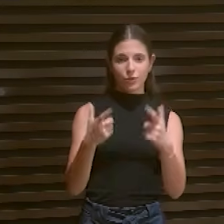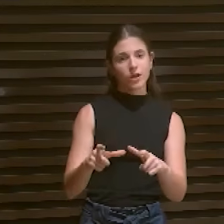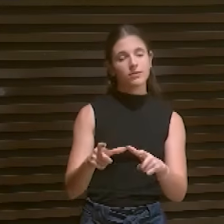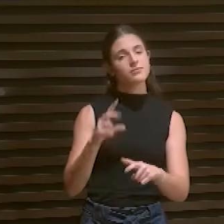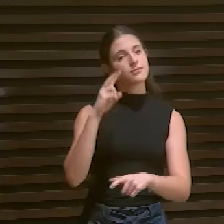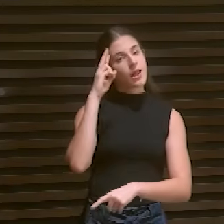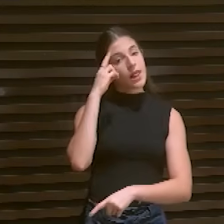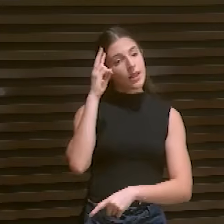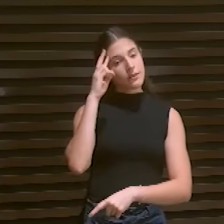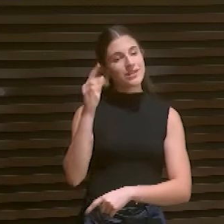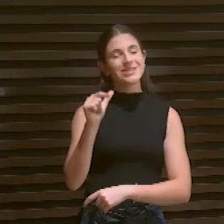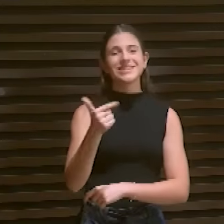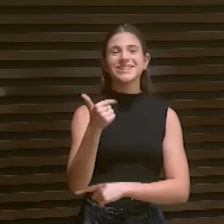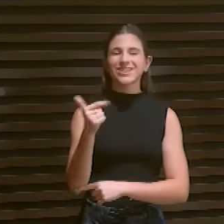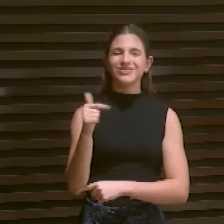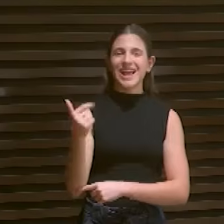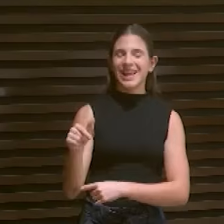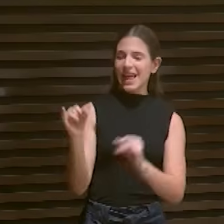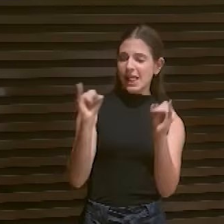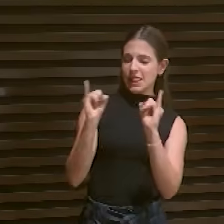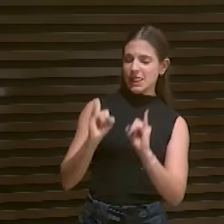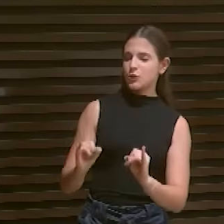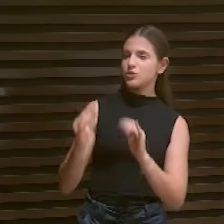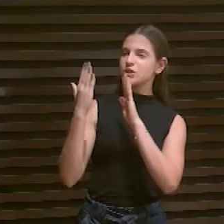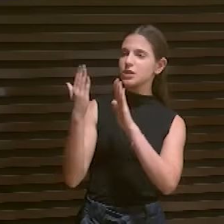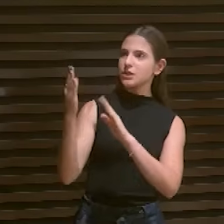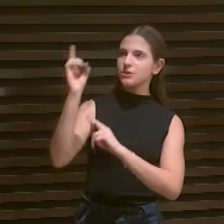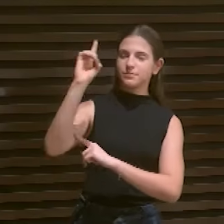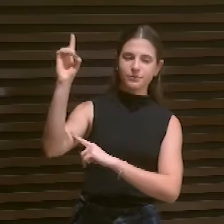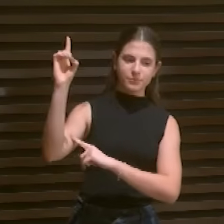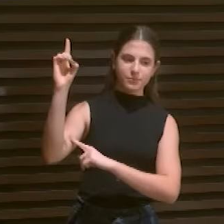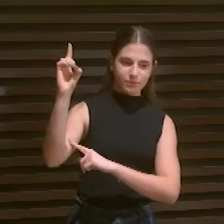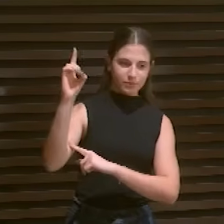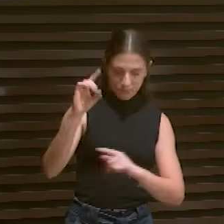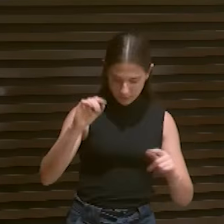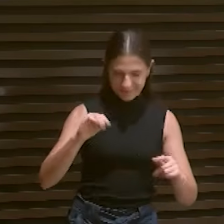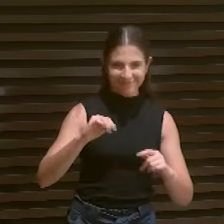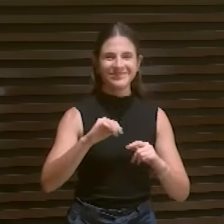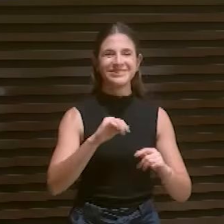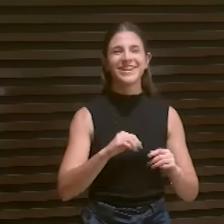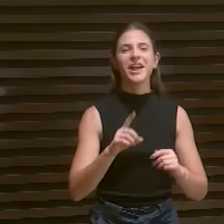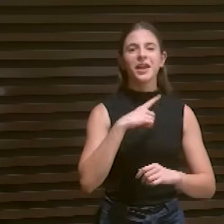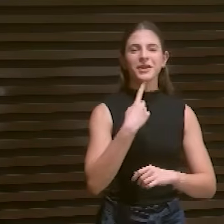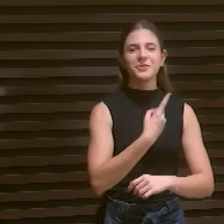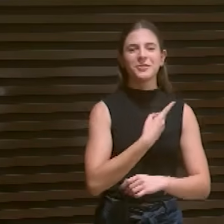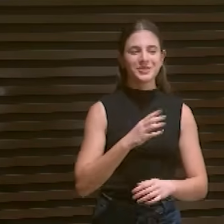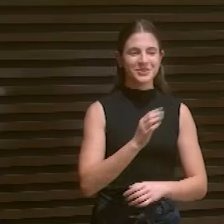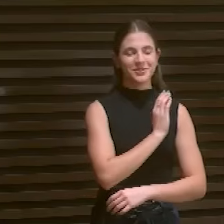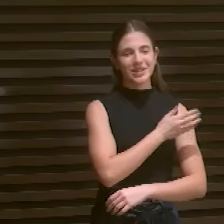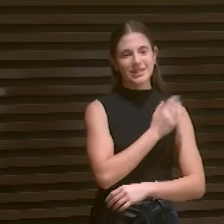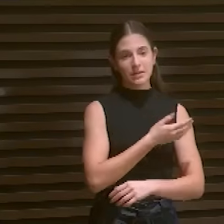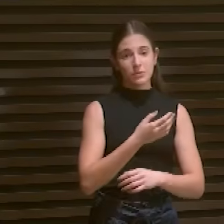disso, não terás outros deuses diante de mim. E o nosso coração é uma fábrica de